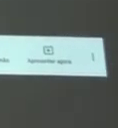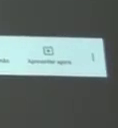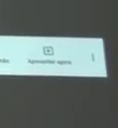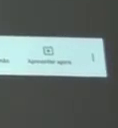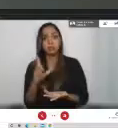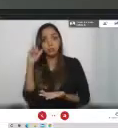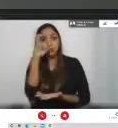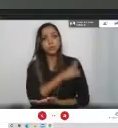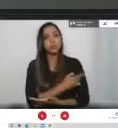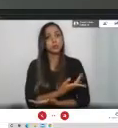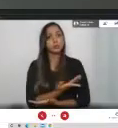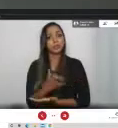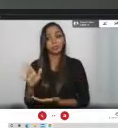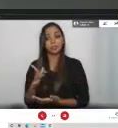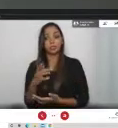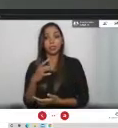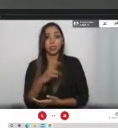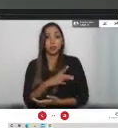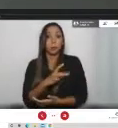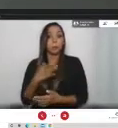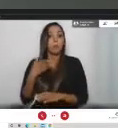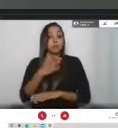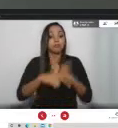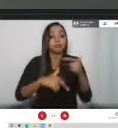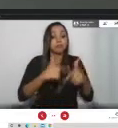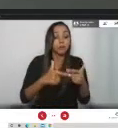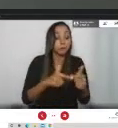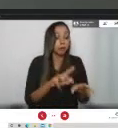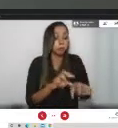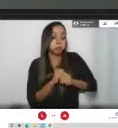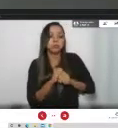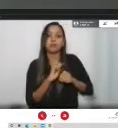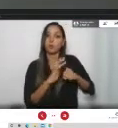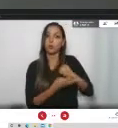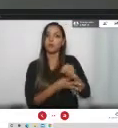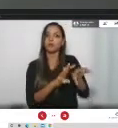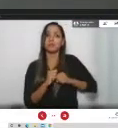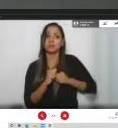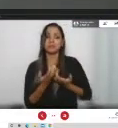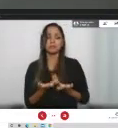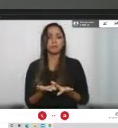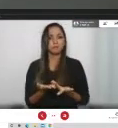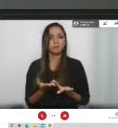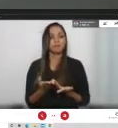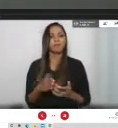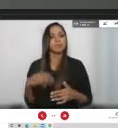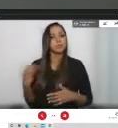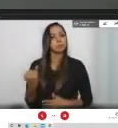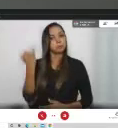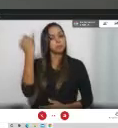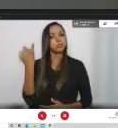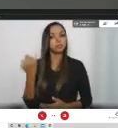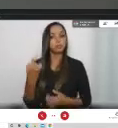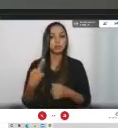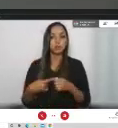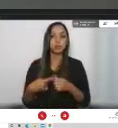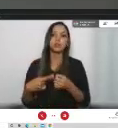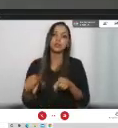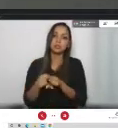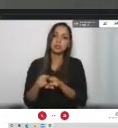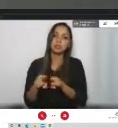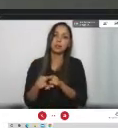medo de contrair o vírus, né? Então, assim, seria muito interessante que o município também pudesse